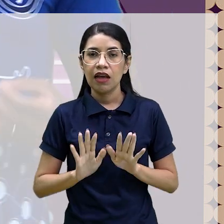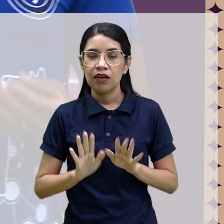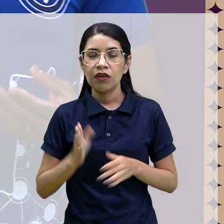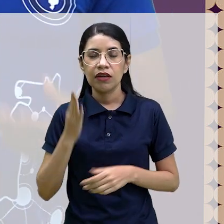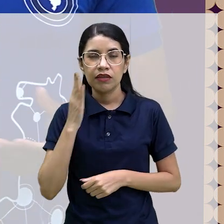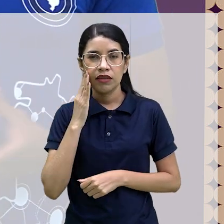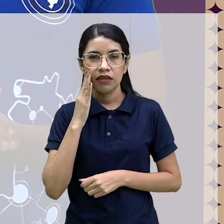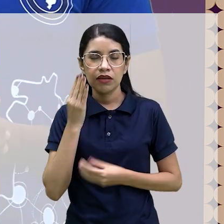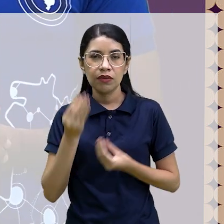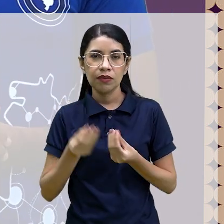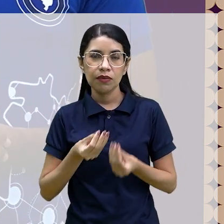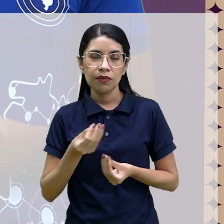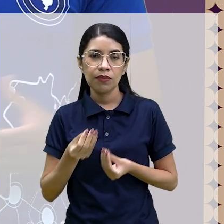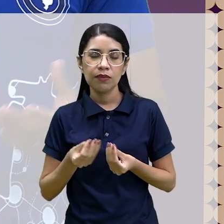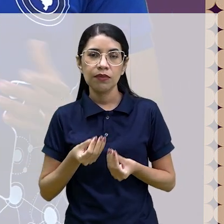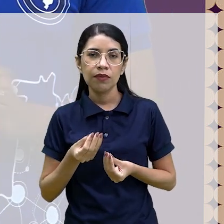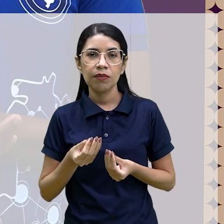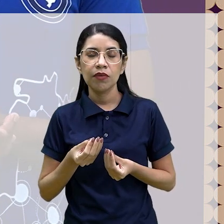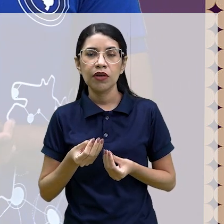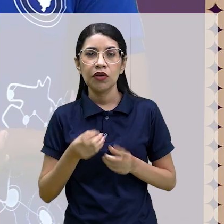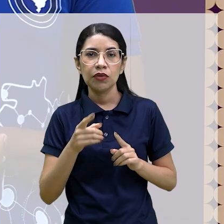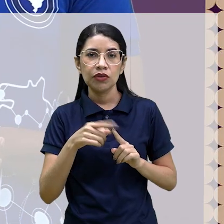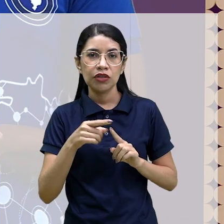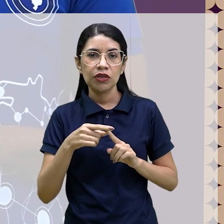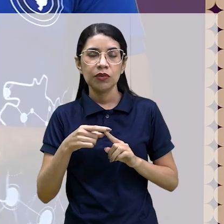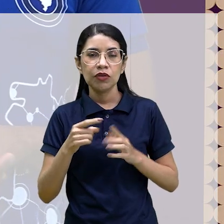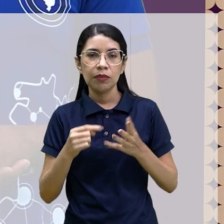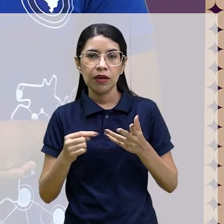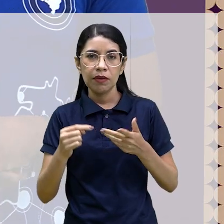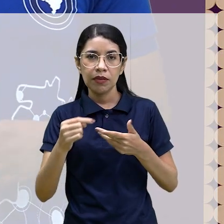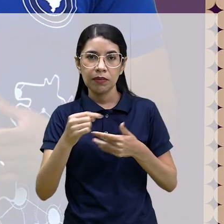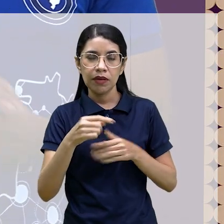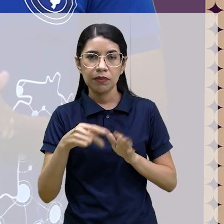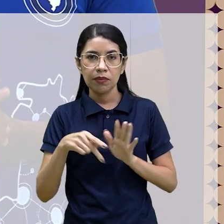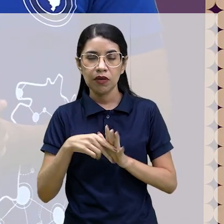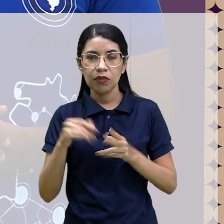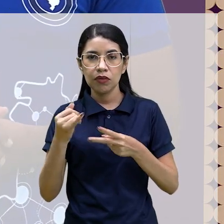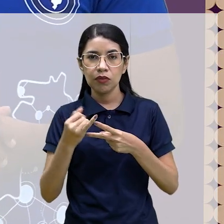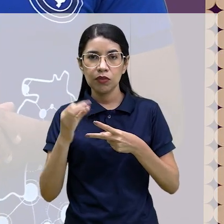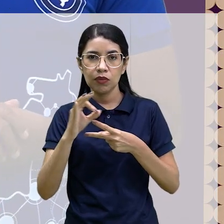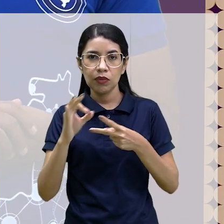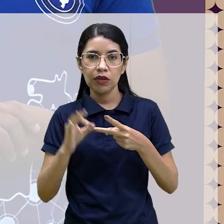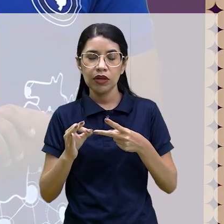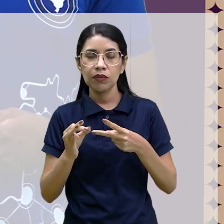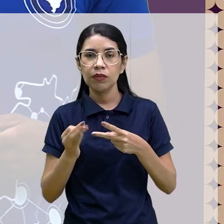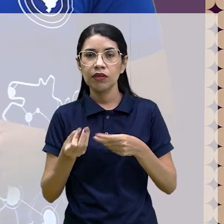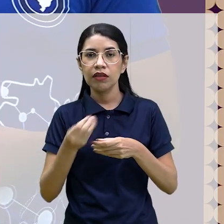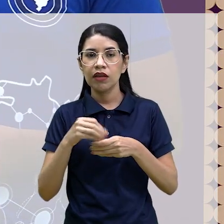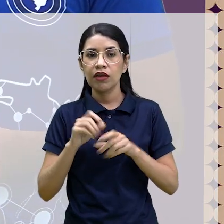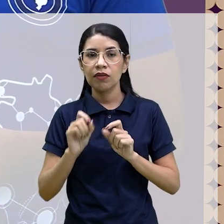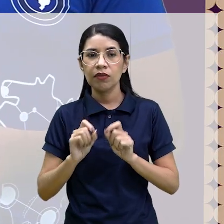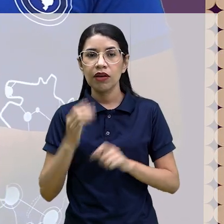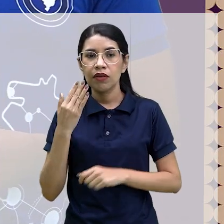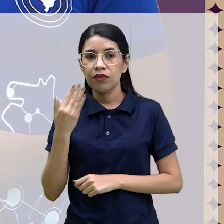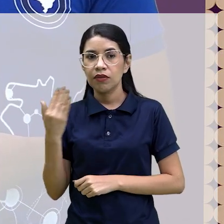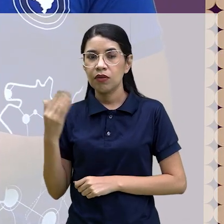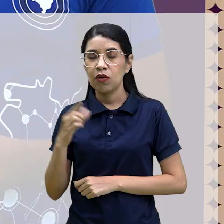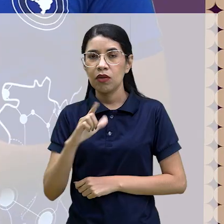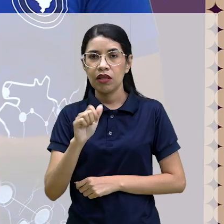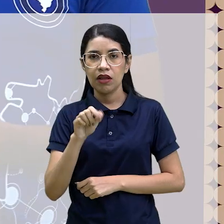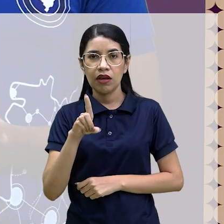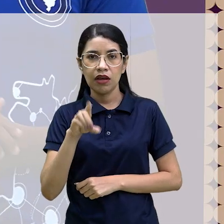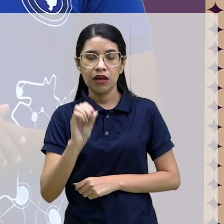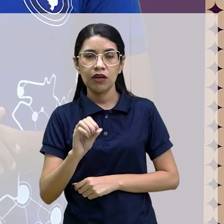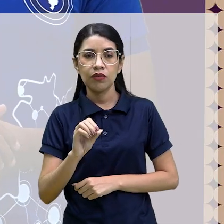entender quais são os elementos de um polígono. Os elementos de um polígono são